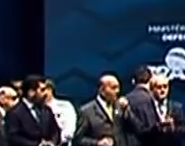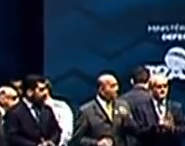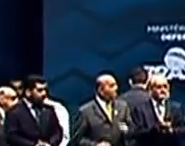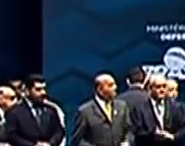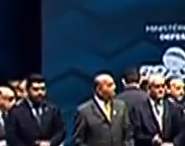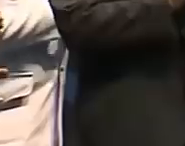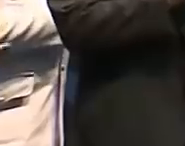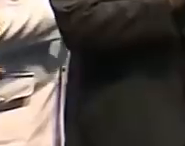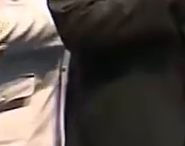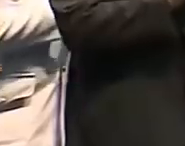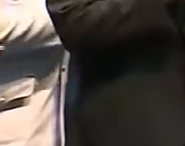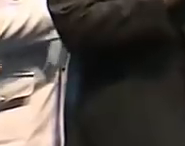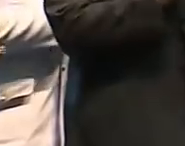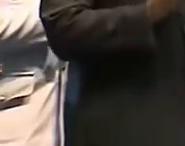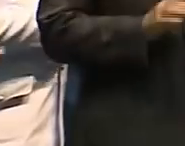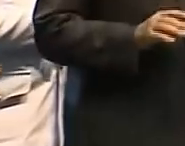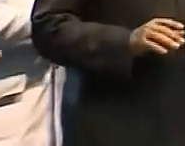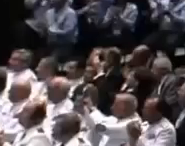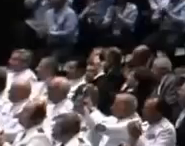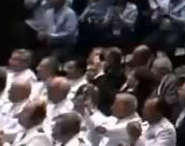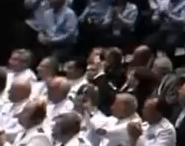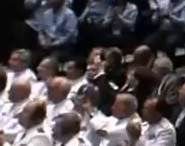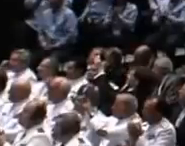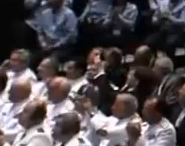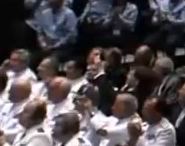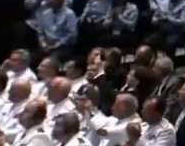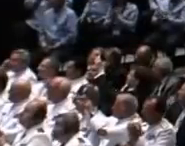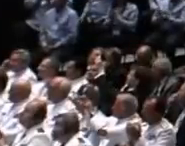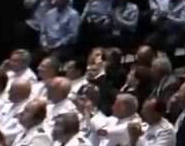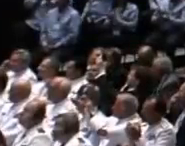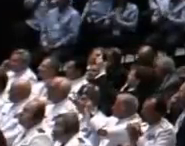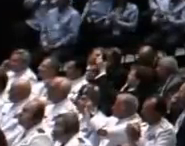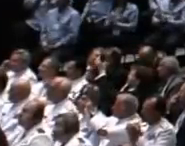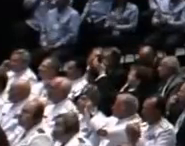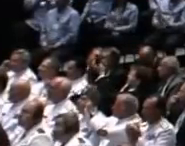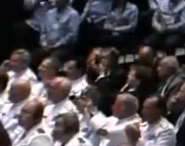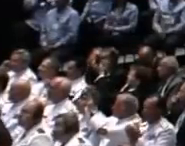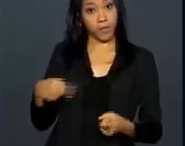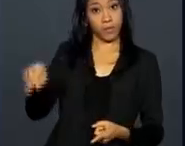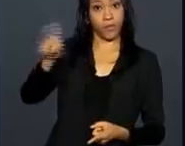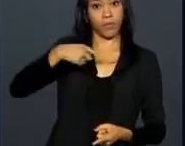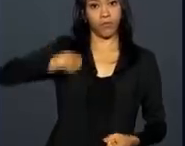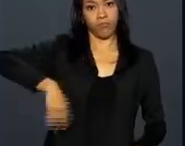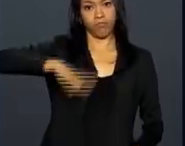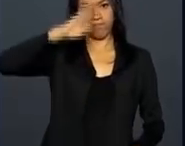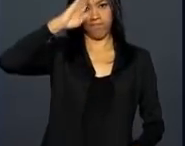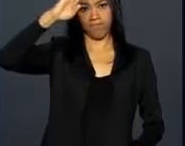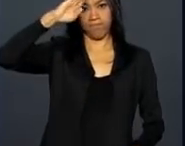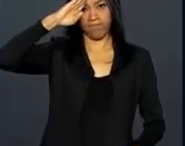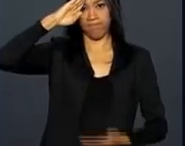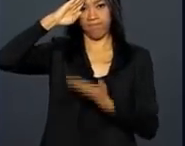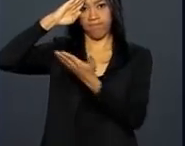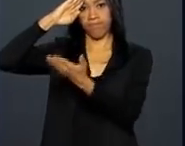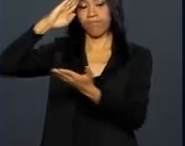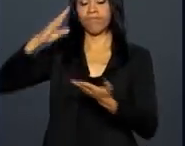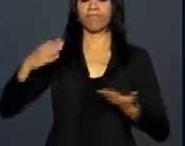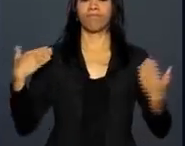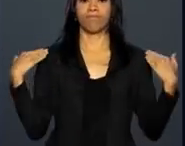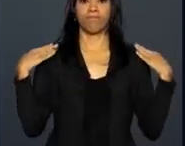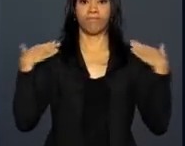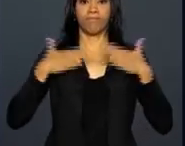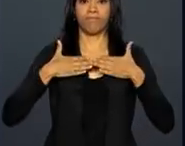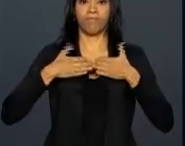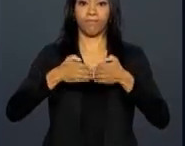Com a palavra, o presidente da República, Michel Temer. Este é um dia muito